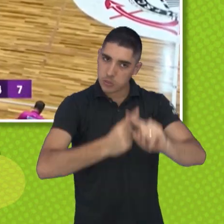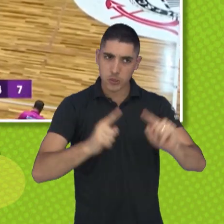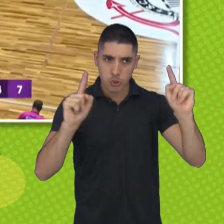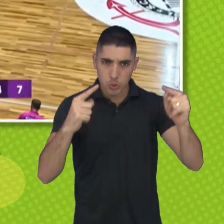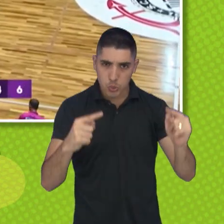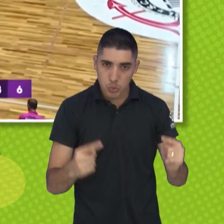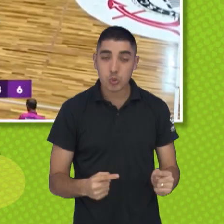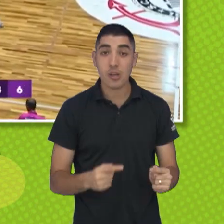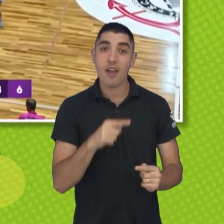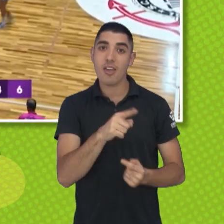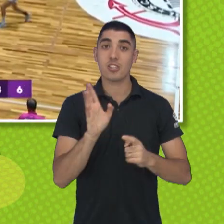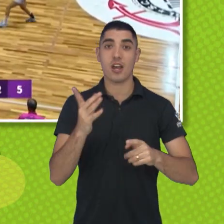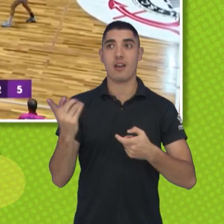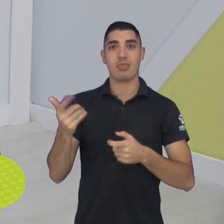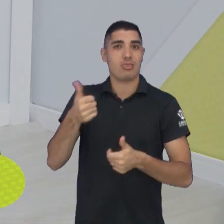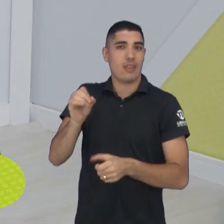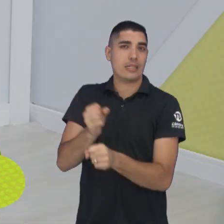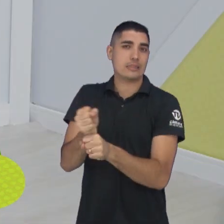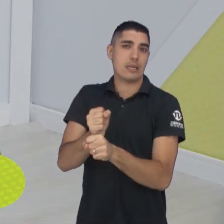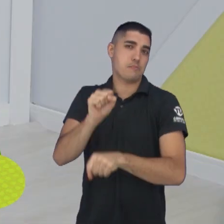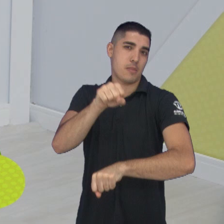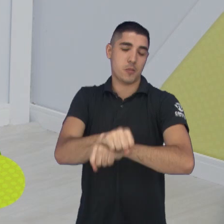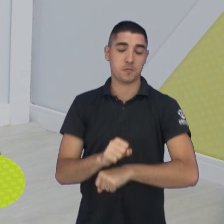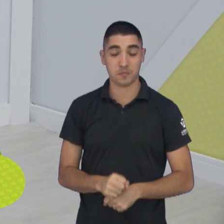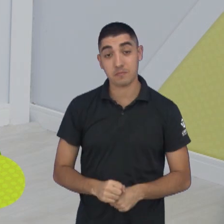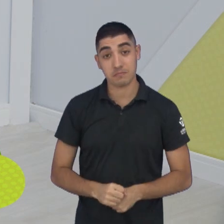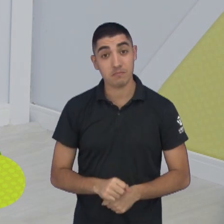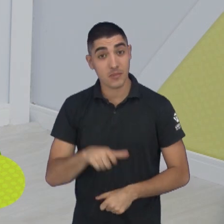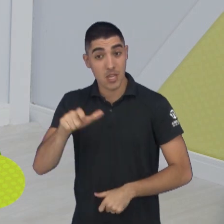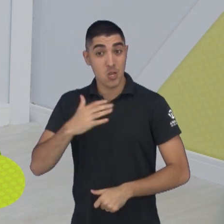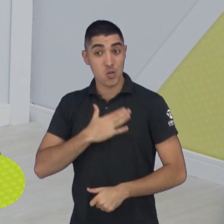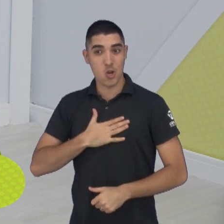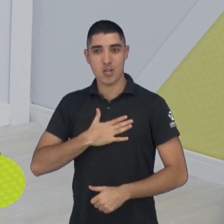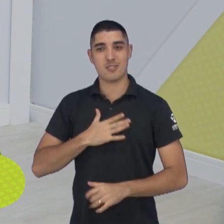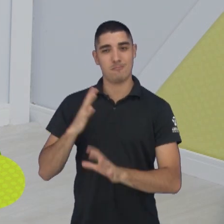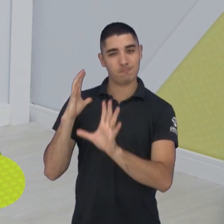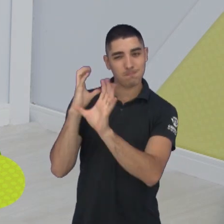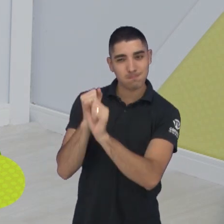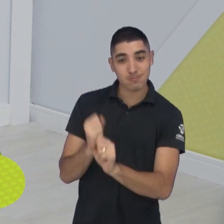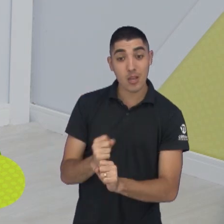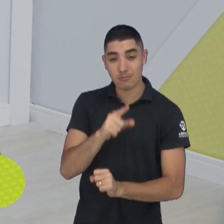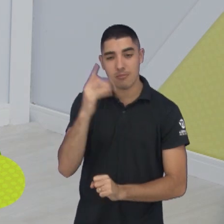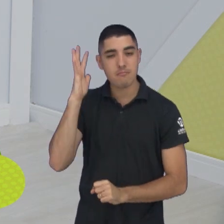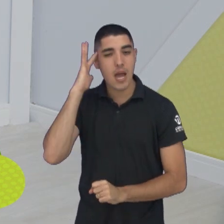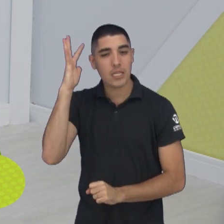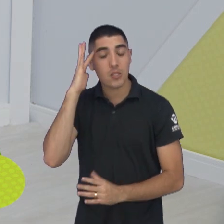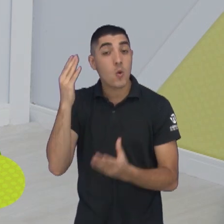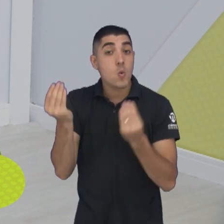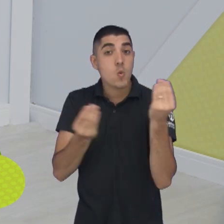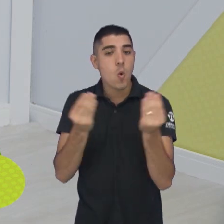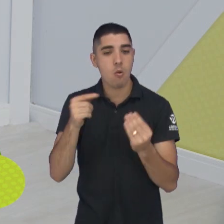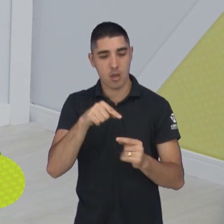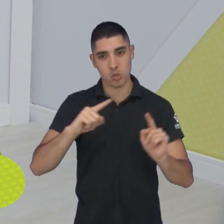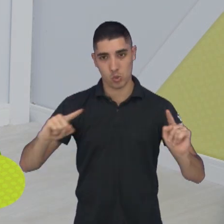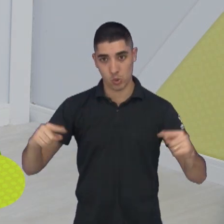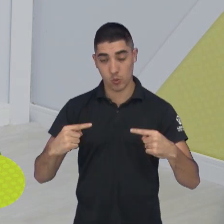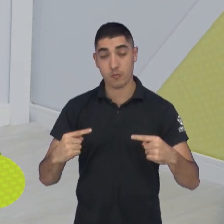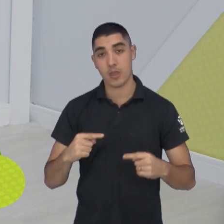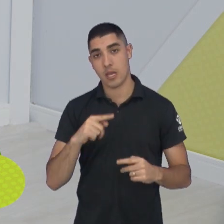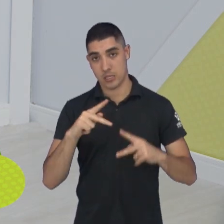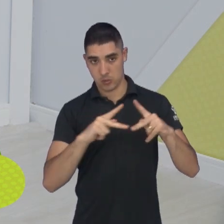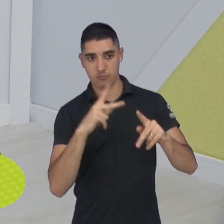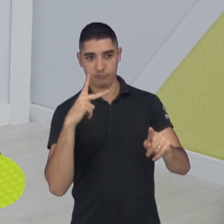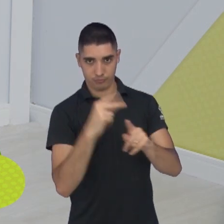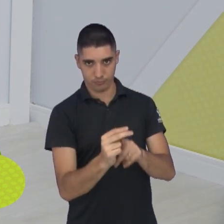nesse retorno depois de 10 anos. Pois é, quem gosta de basquete gosta de números, só para você ter uma ideia como é que foi a dinâmica da partida. Vitória do São